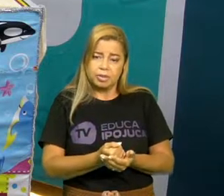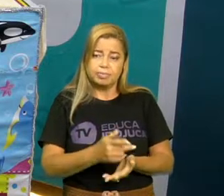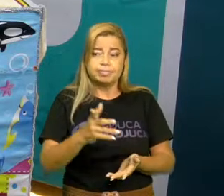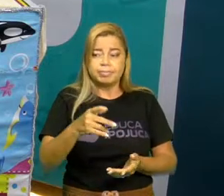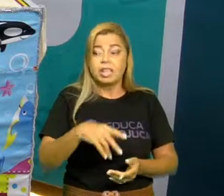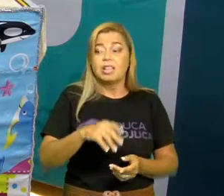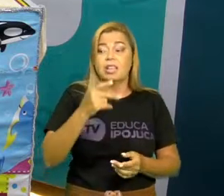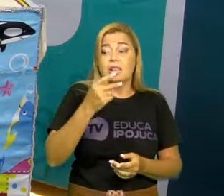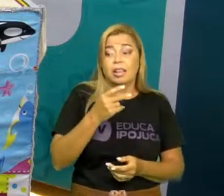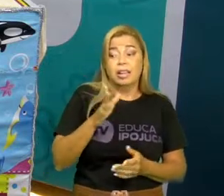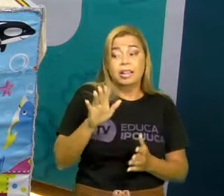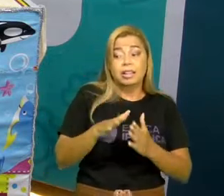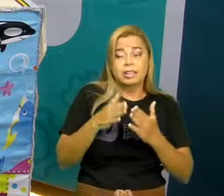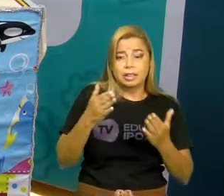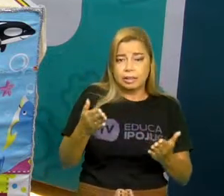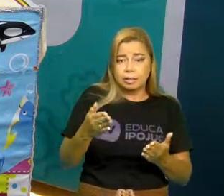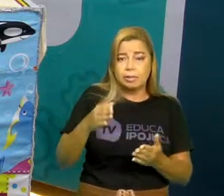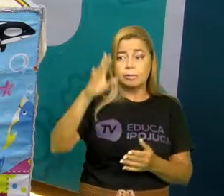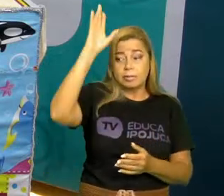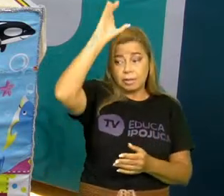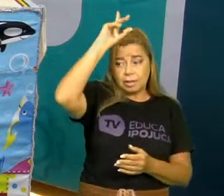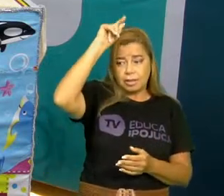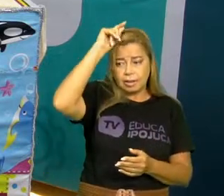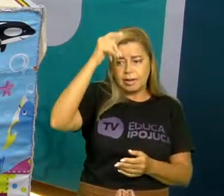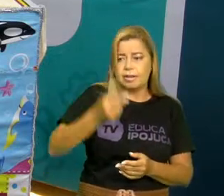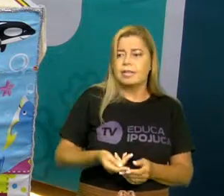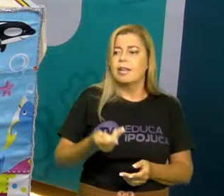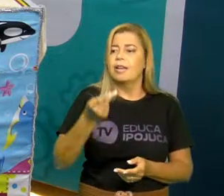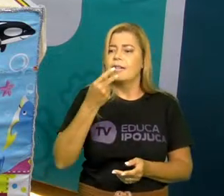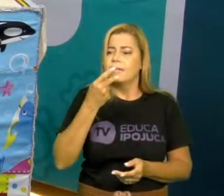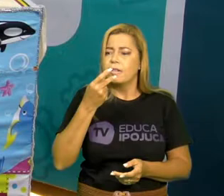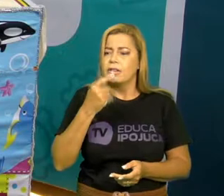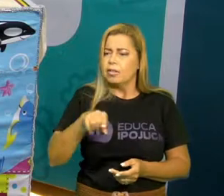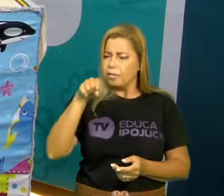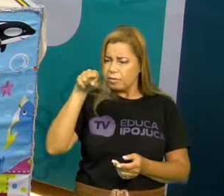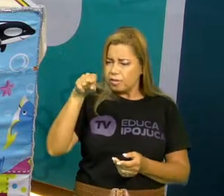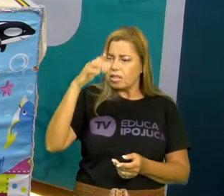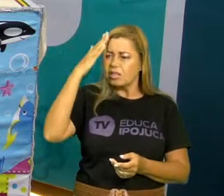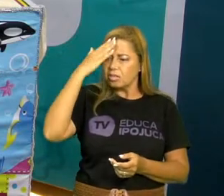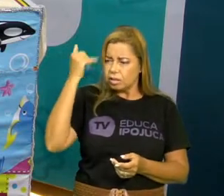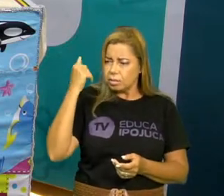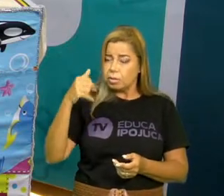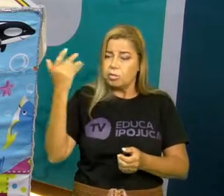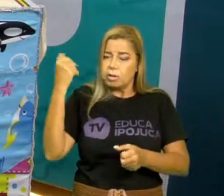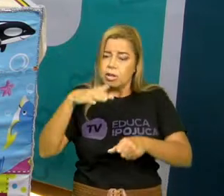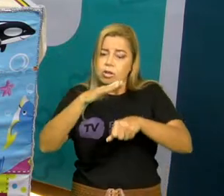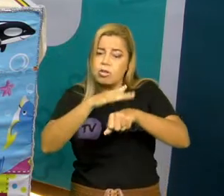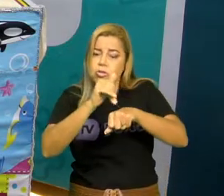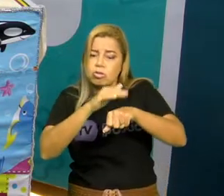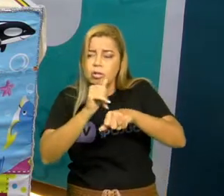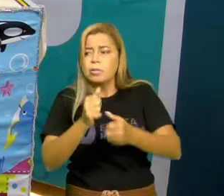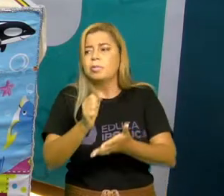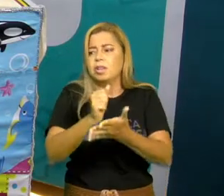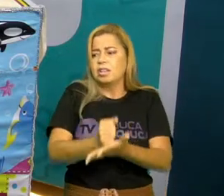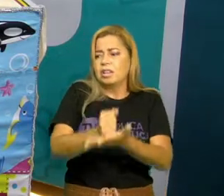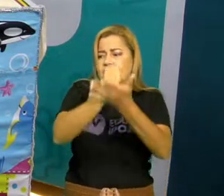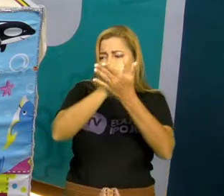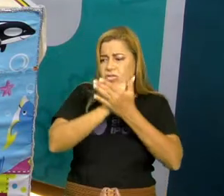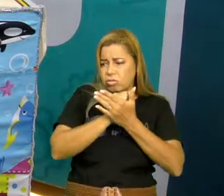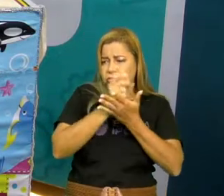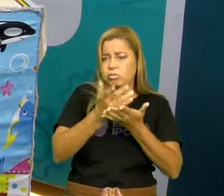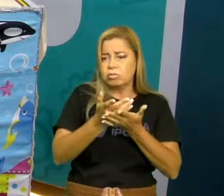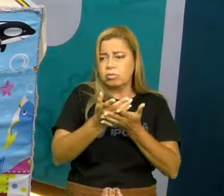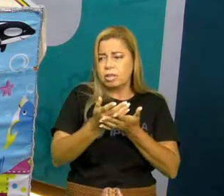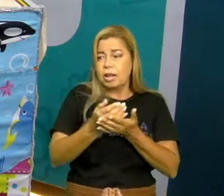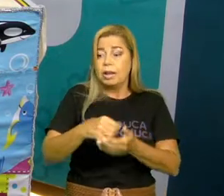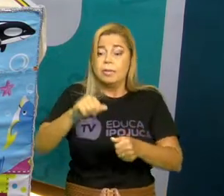ajudar? Muito bem. A plantar. A colher e a fazer esse delicioso bolo.